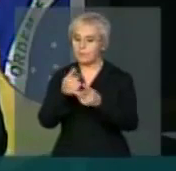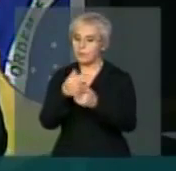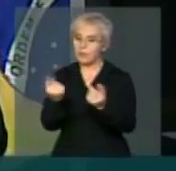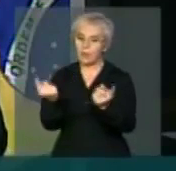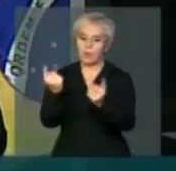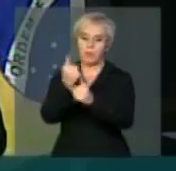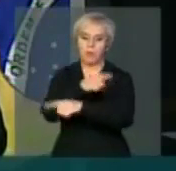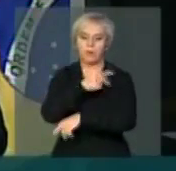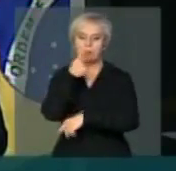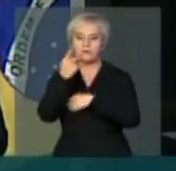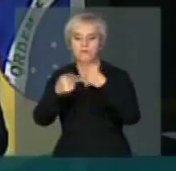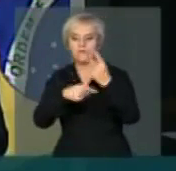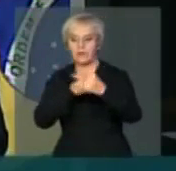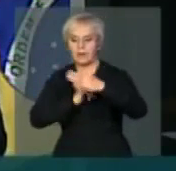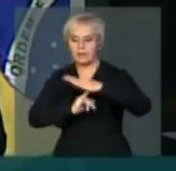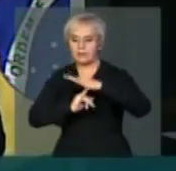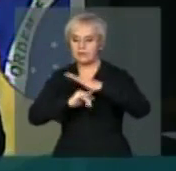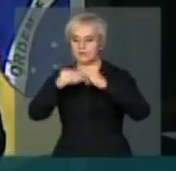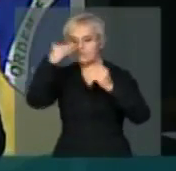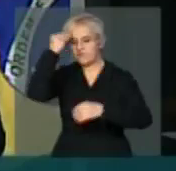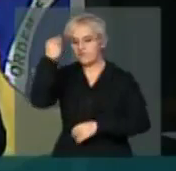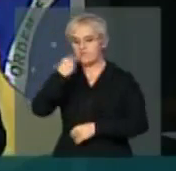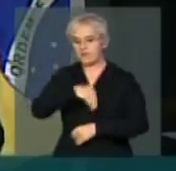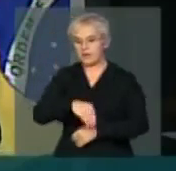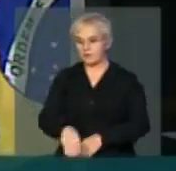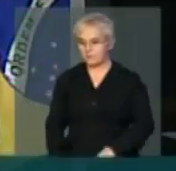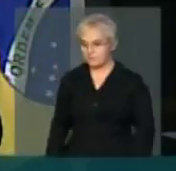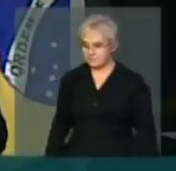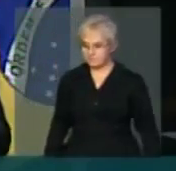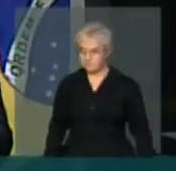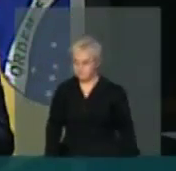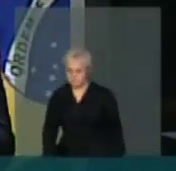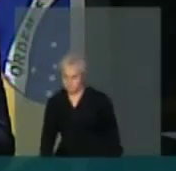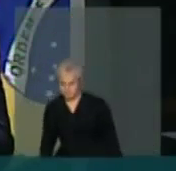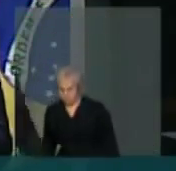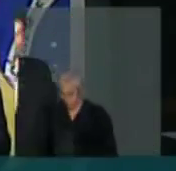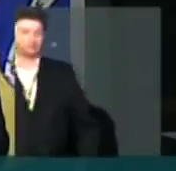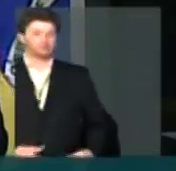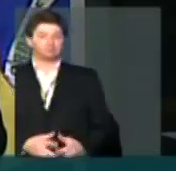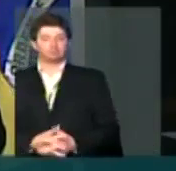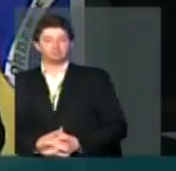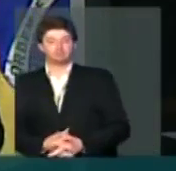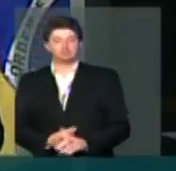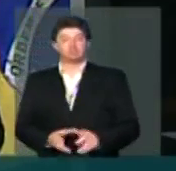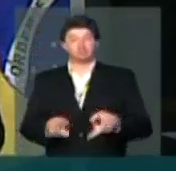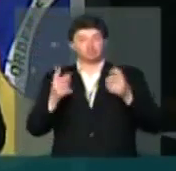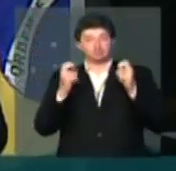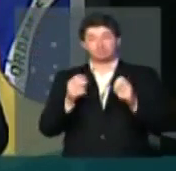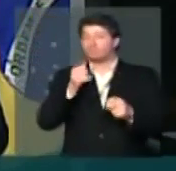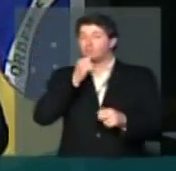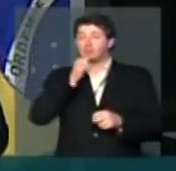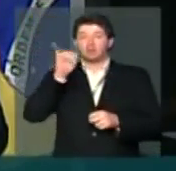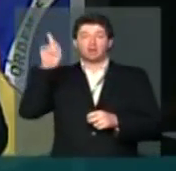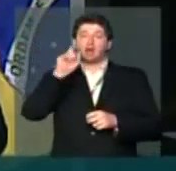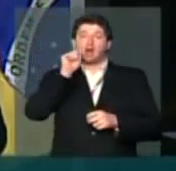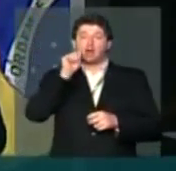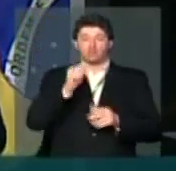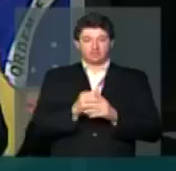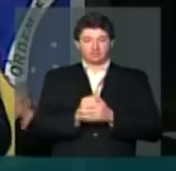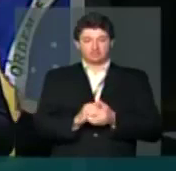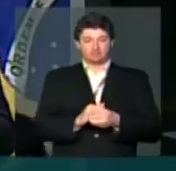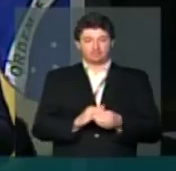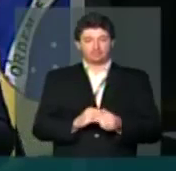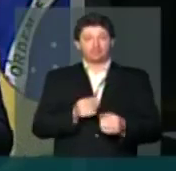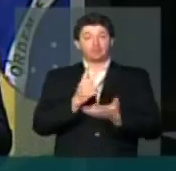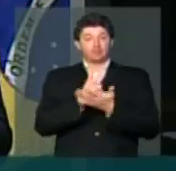a questão da fragilidade institucional da federação ainda mais calamitosa. Vejam bem o exemplo de Alagoas.